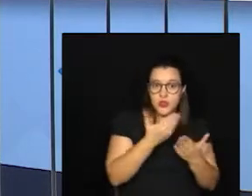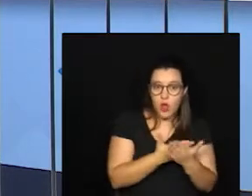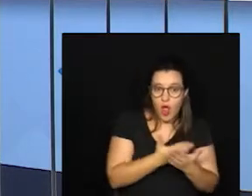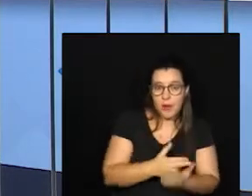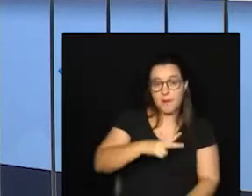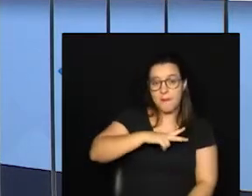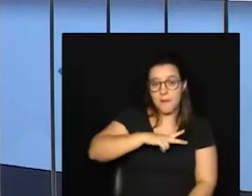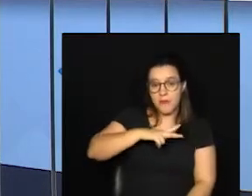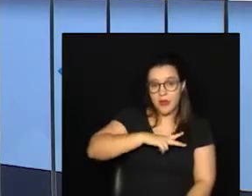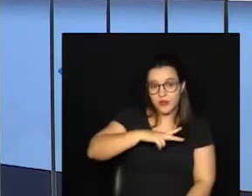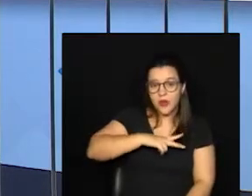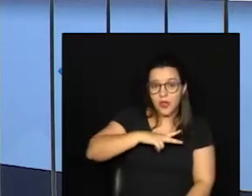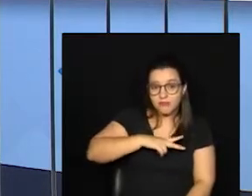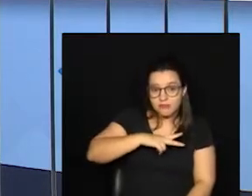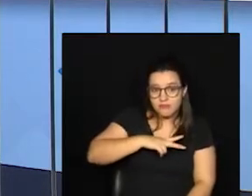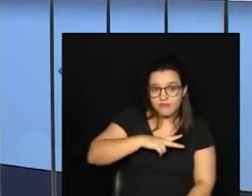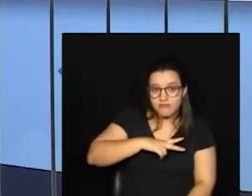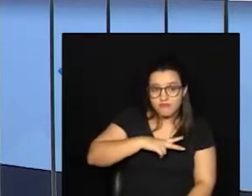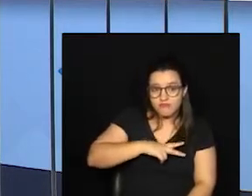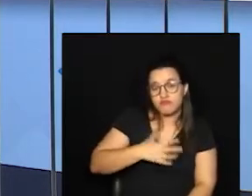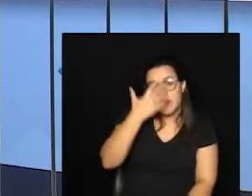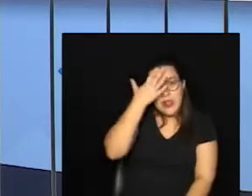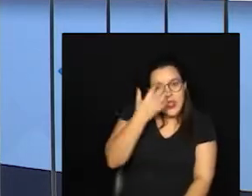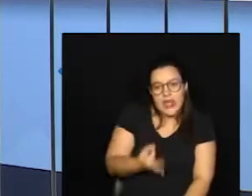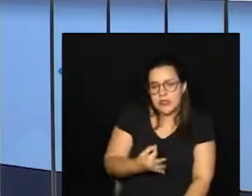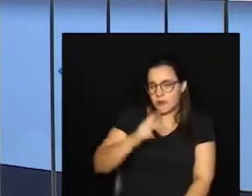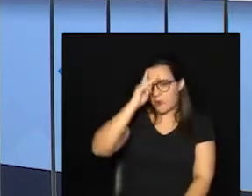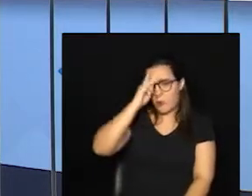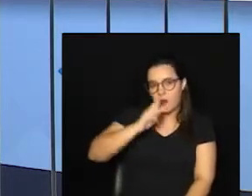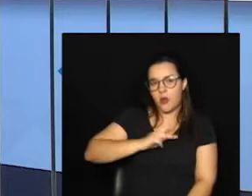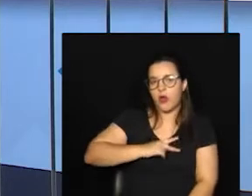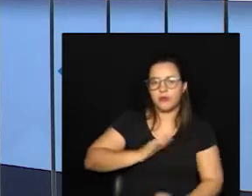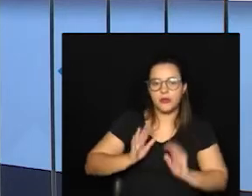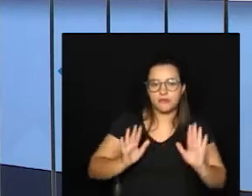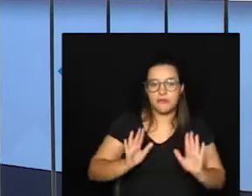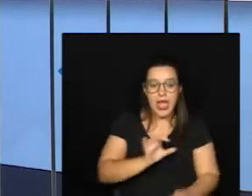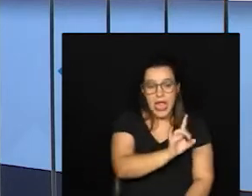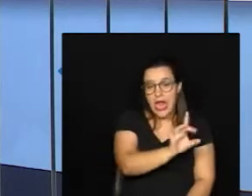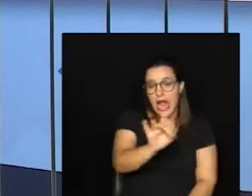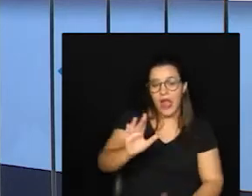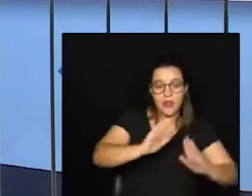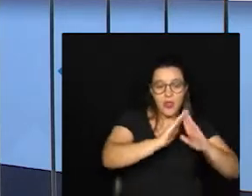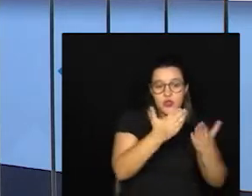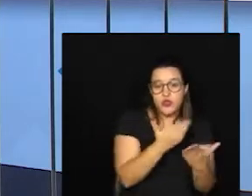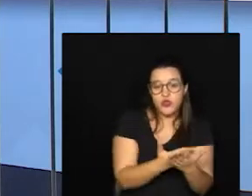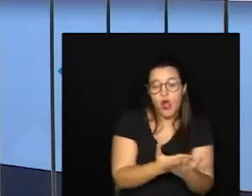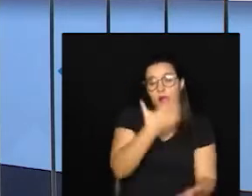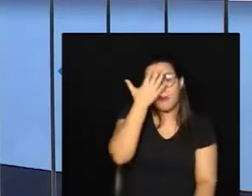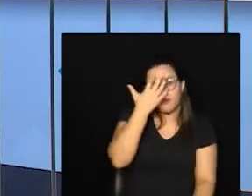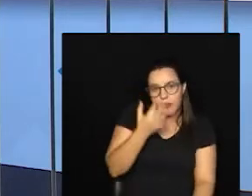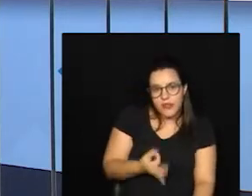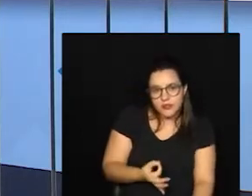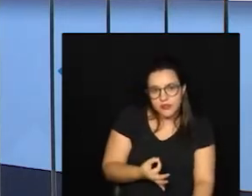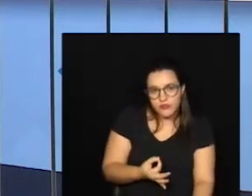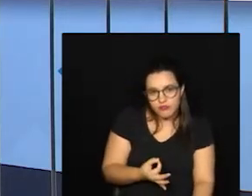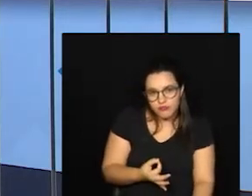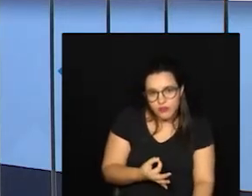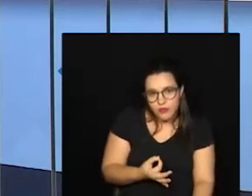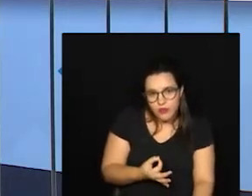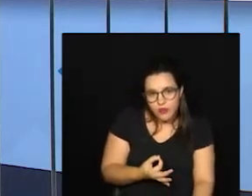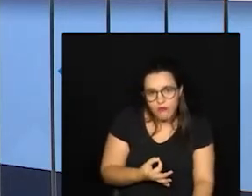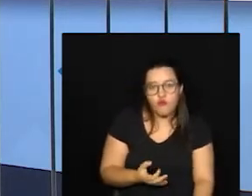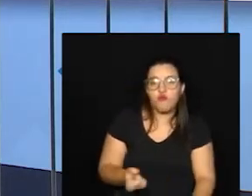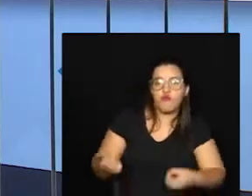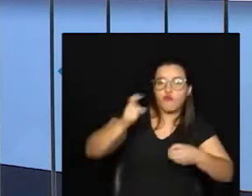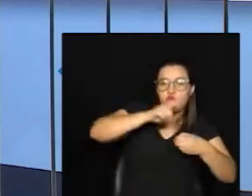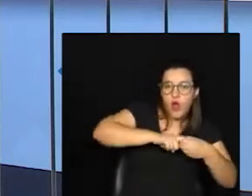rede particular é facultativa, ou seja, as escolas é quem vão decidir quem